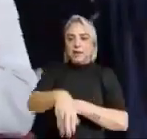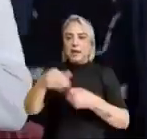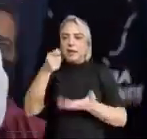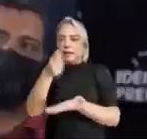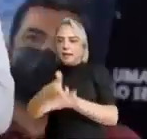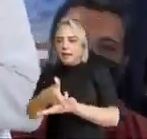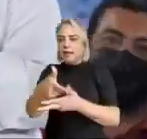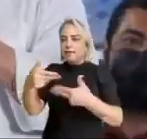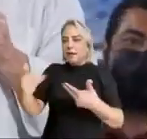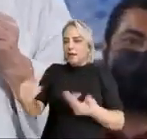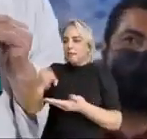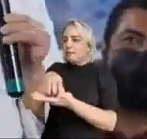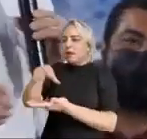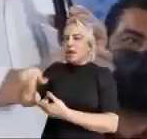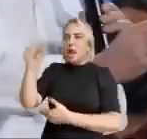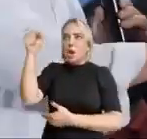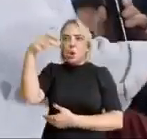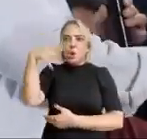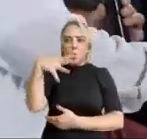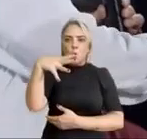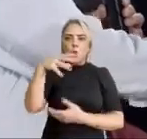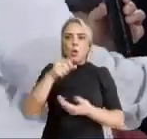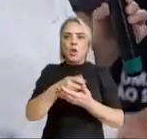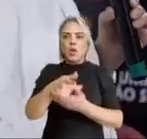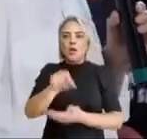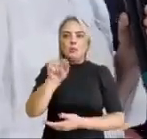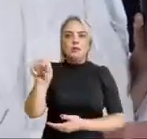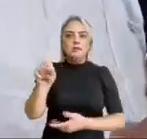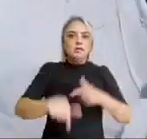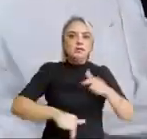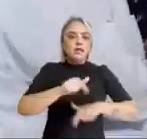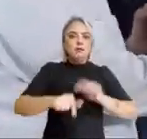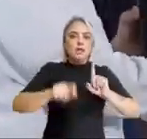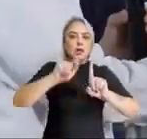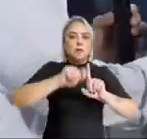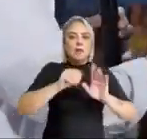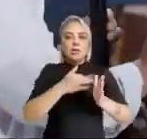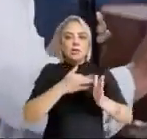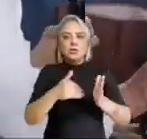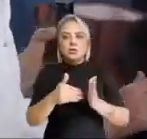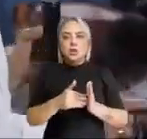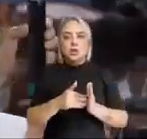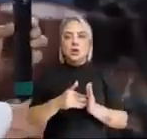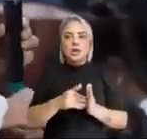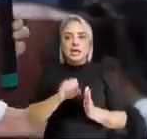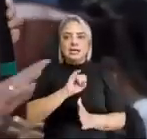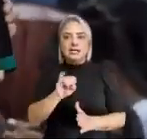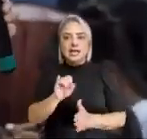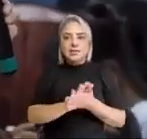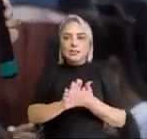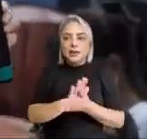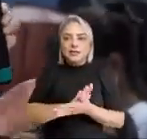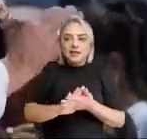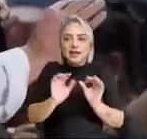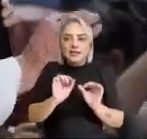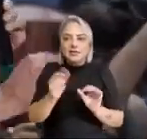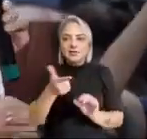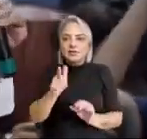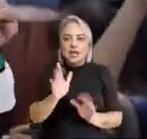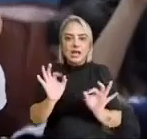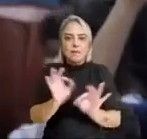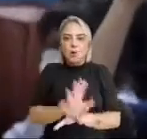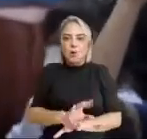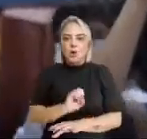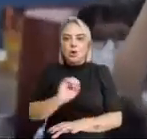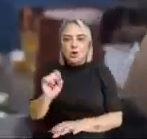para pagar a luz, esse é para vocês irem trabalhar o mês inteiro. Se não sobrava nada, não tinha mais nada. Se sobrasse um